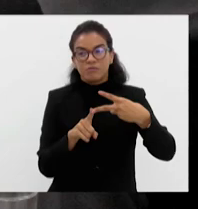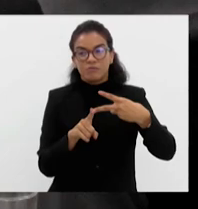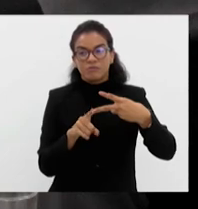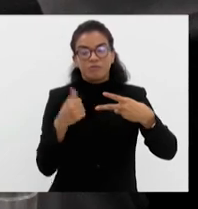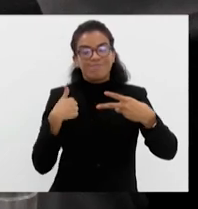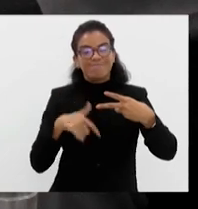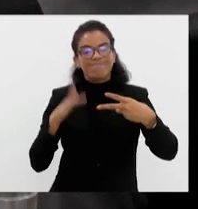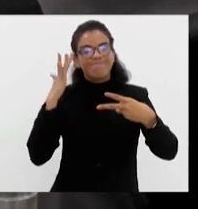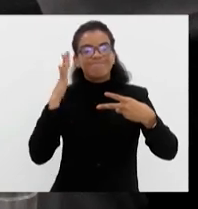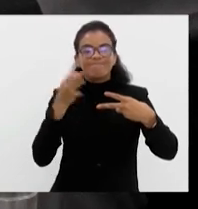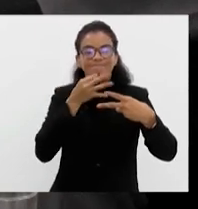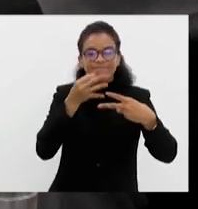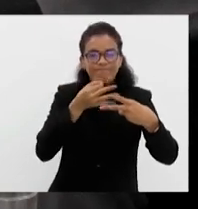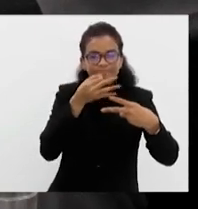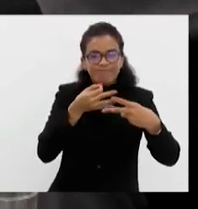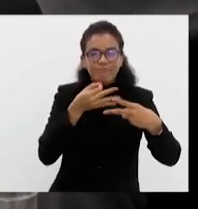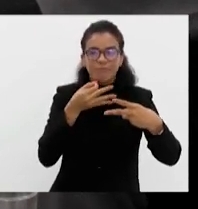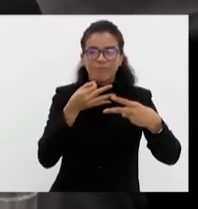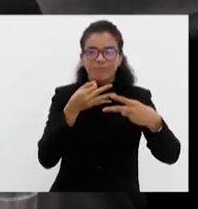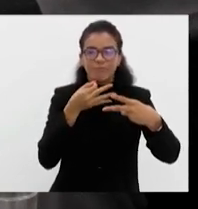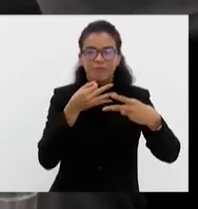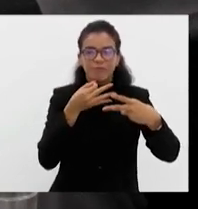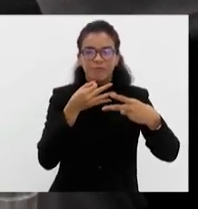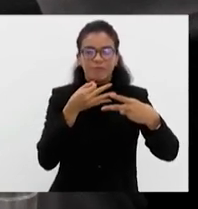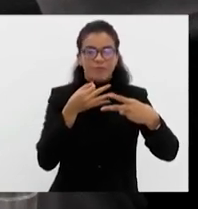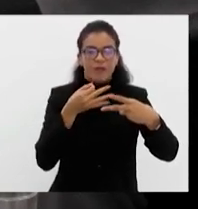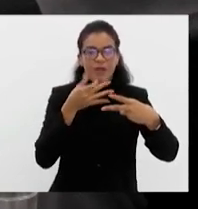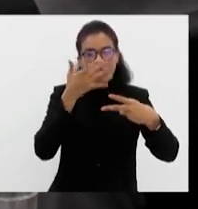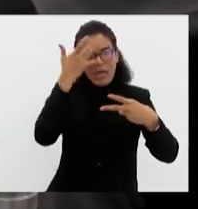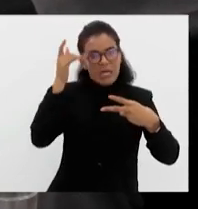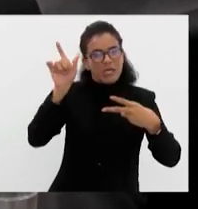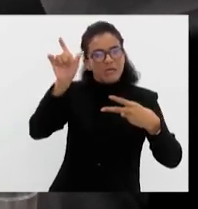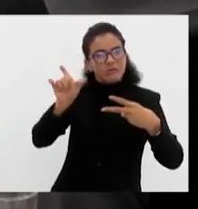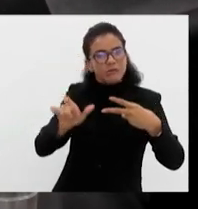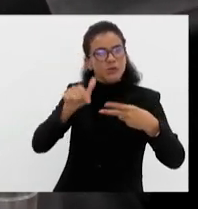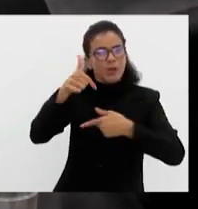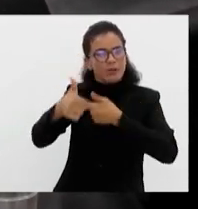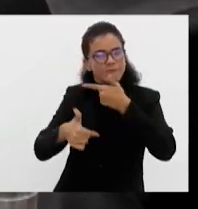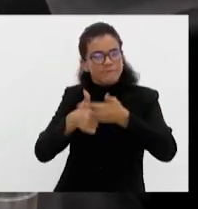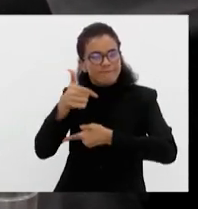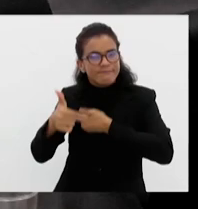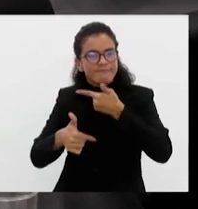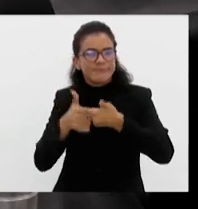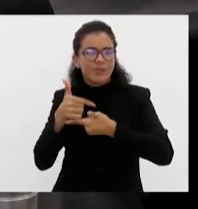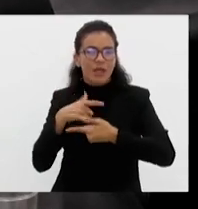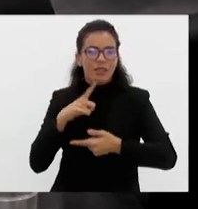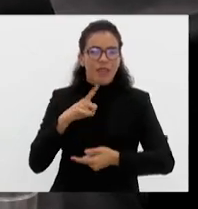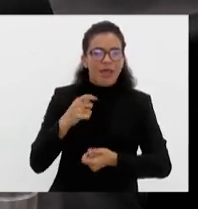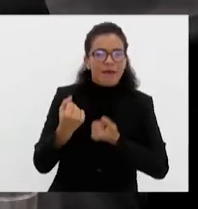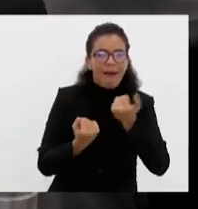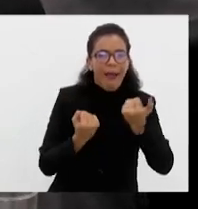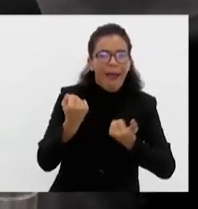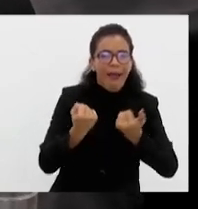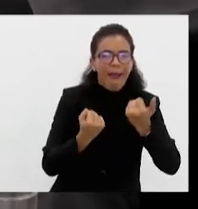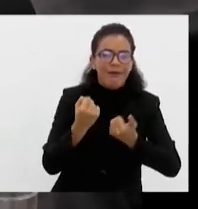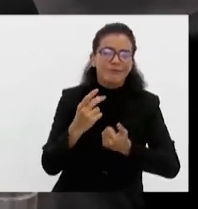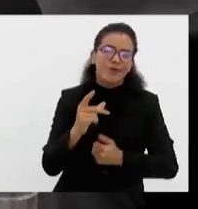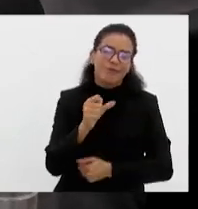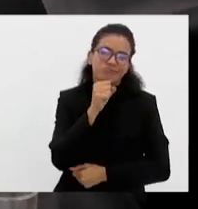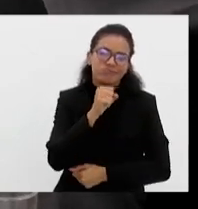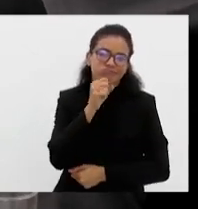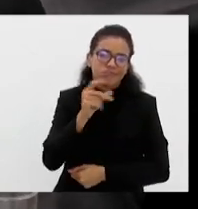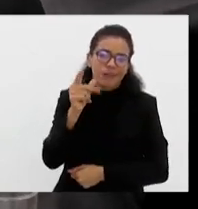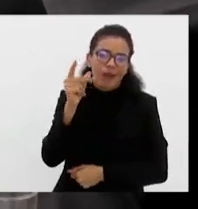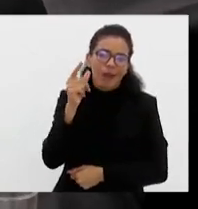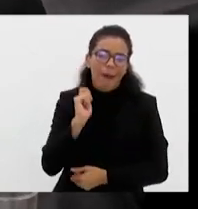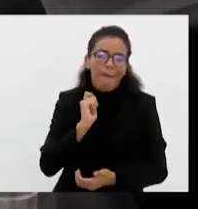eu acho que o cara que é trabalhador, que tem o carrinho dele, velho, pô, ele